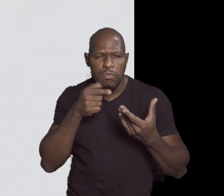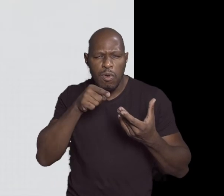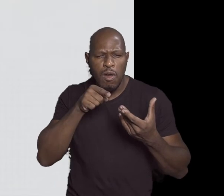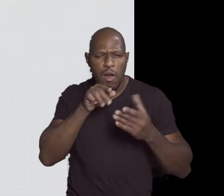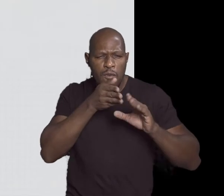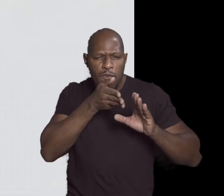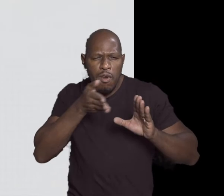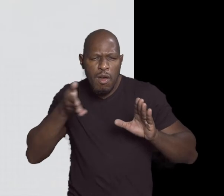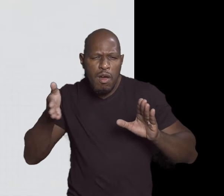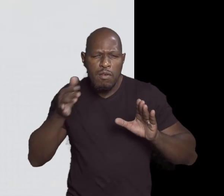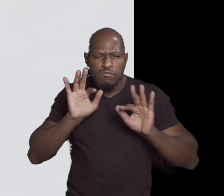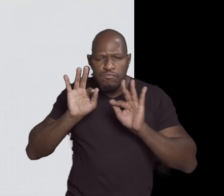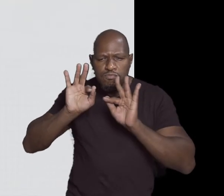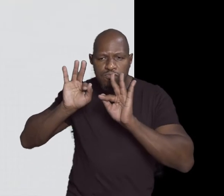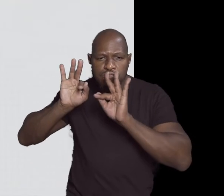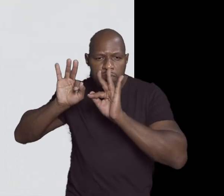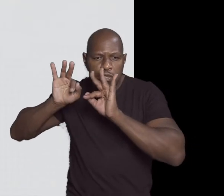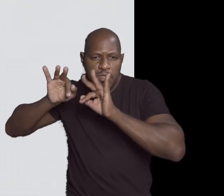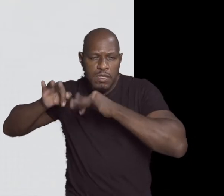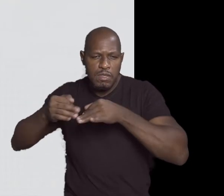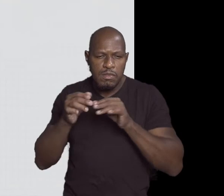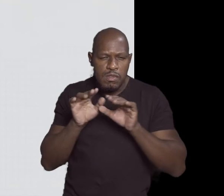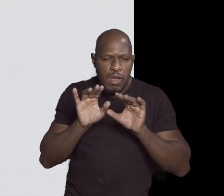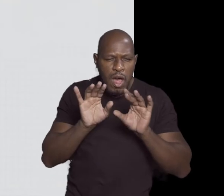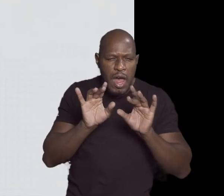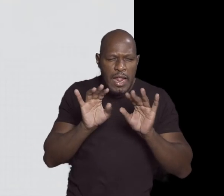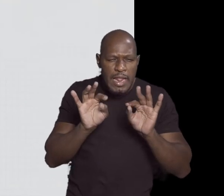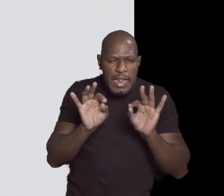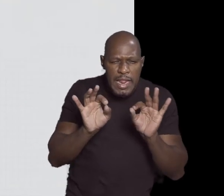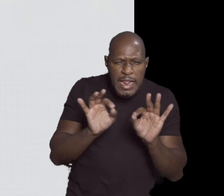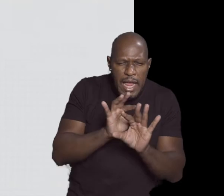Nessa fase da finalização, eu estou só definindo